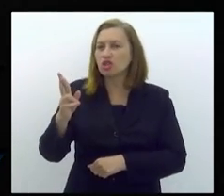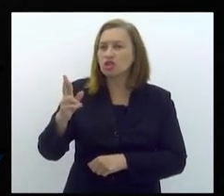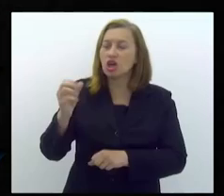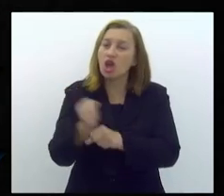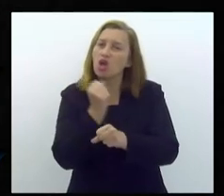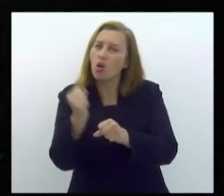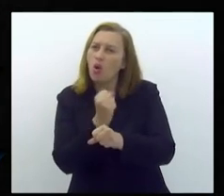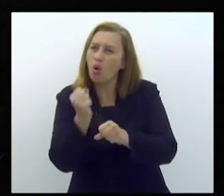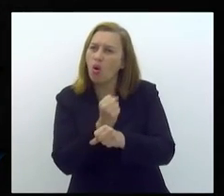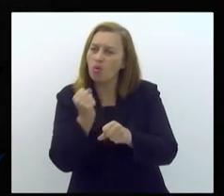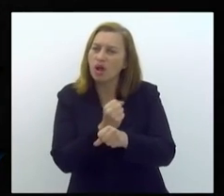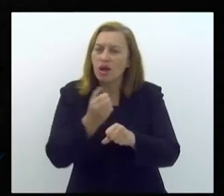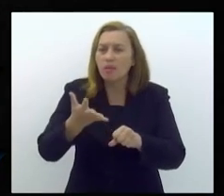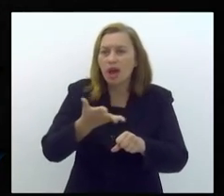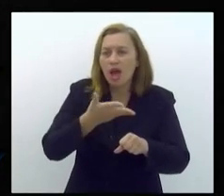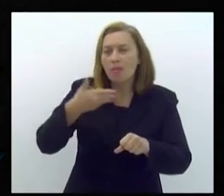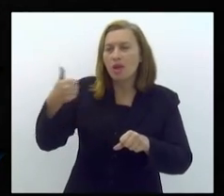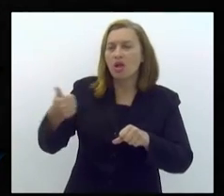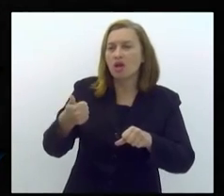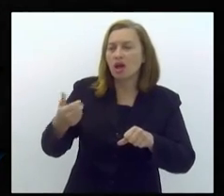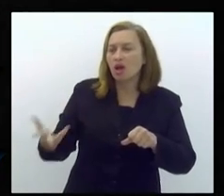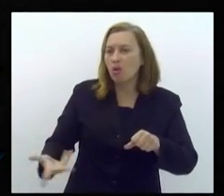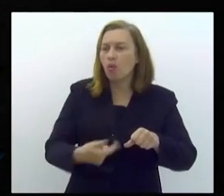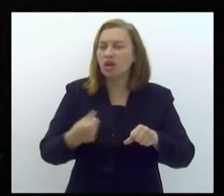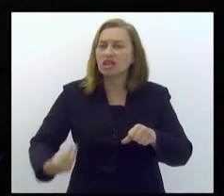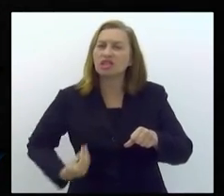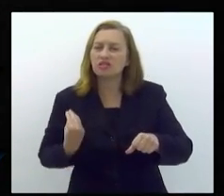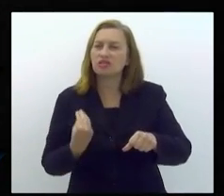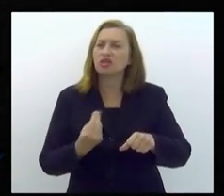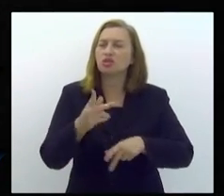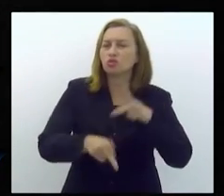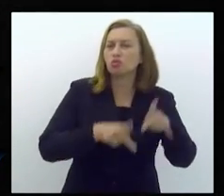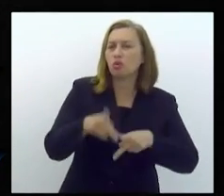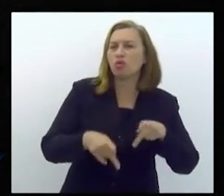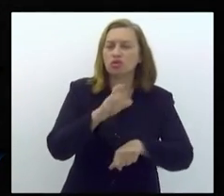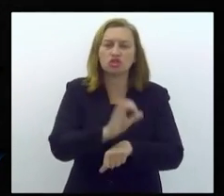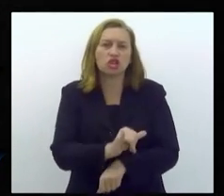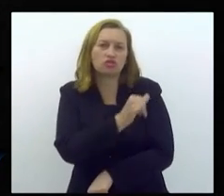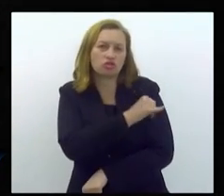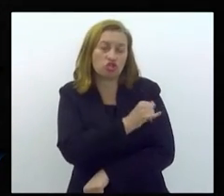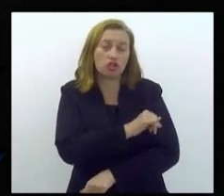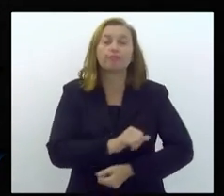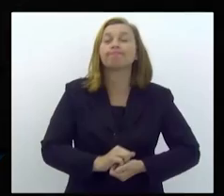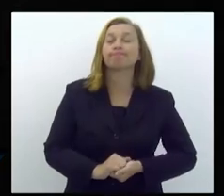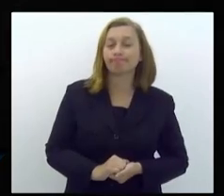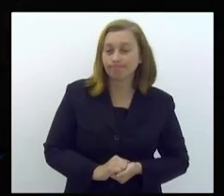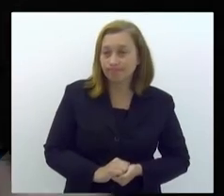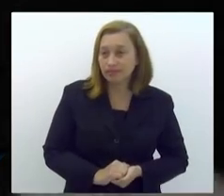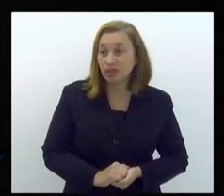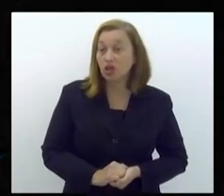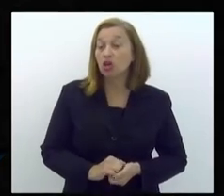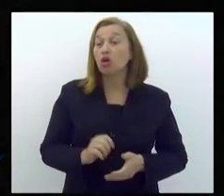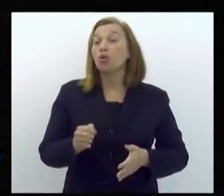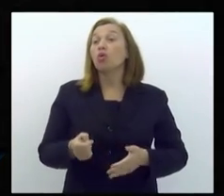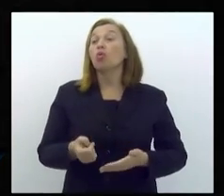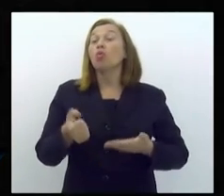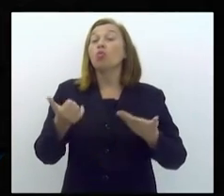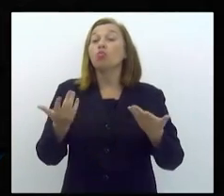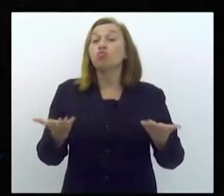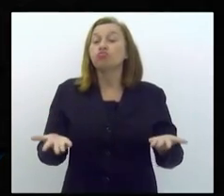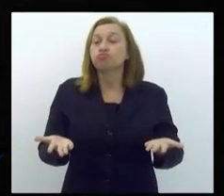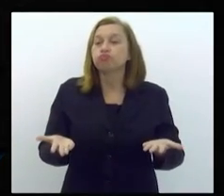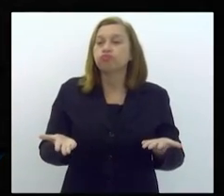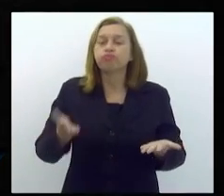serviços para melhorar a qualidade de vida da população do estado do Rio de Janeiro quais serão os principais